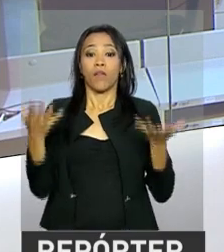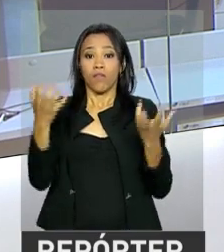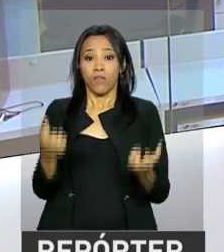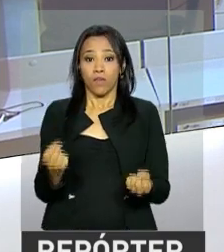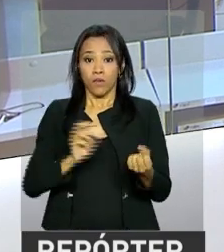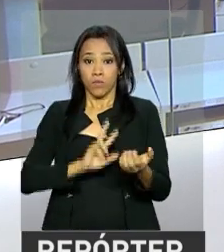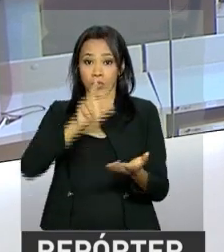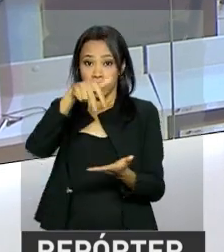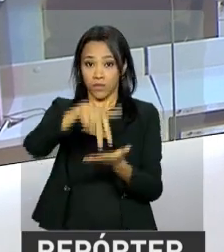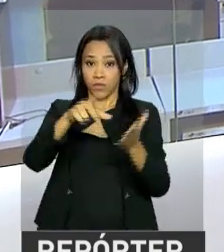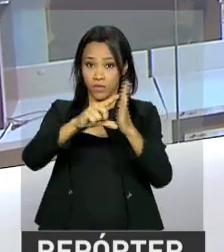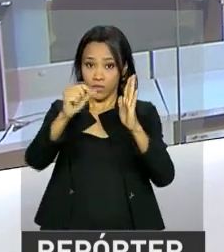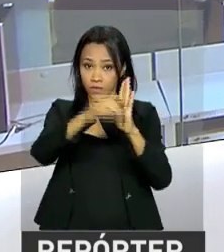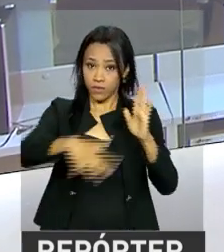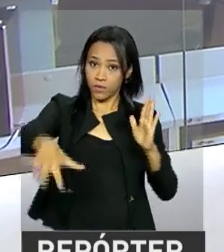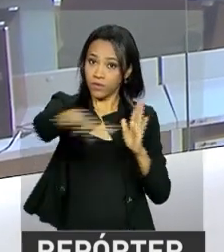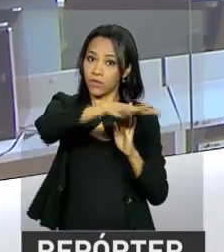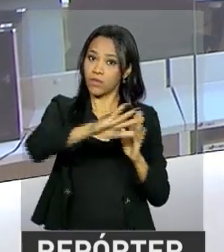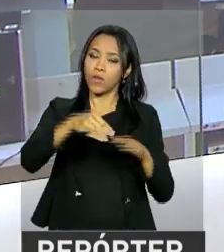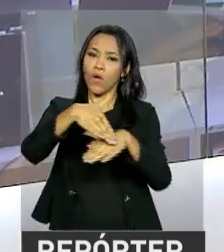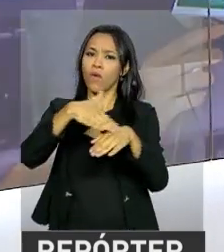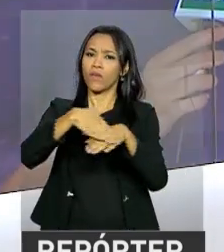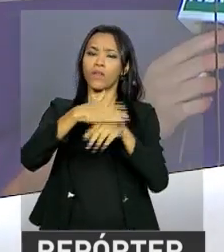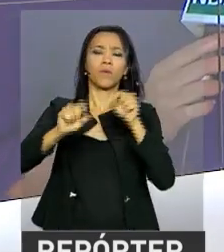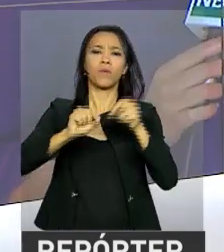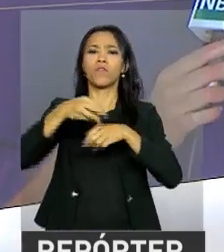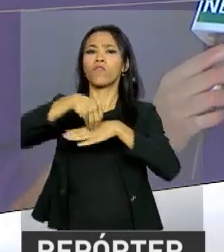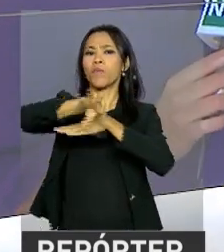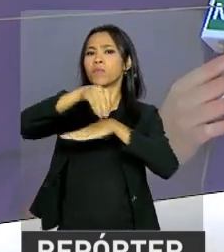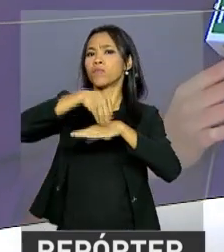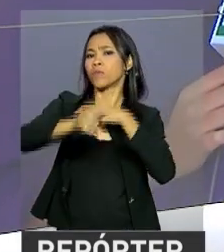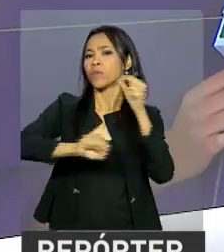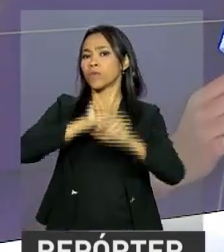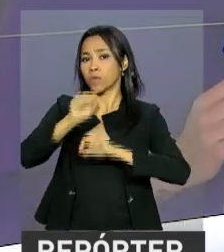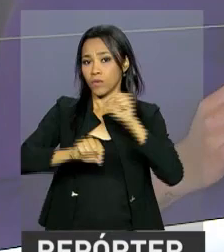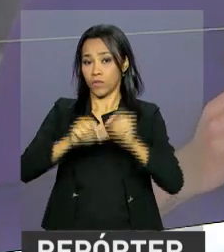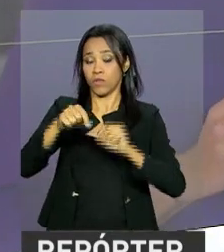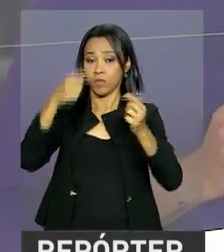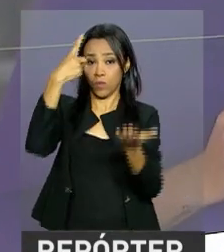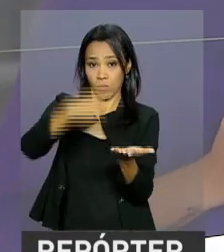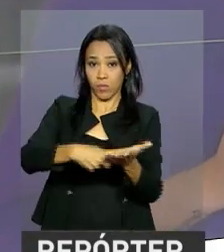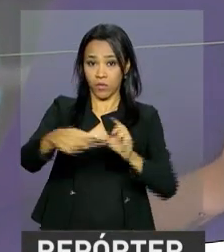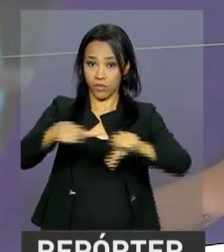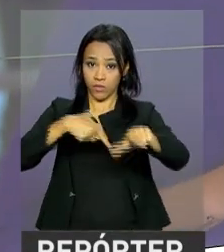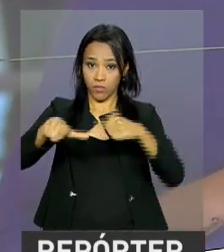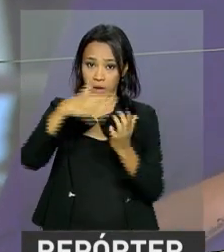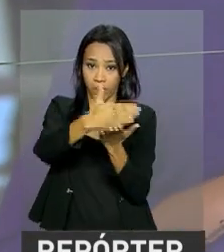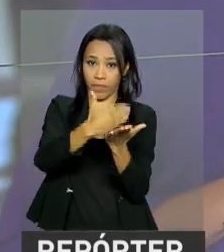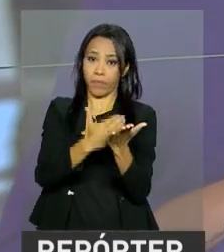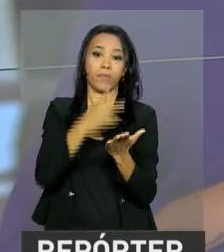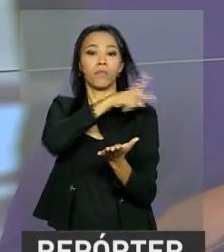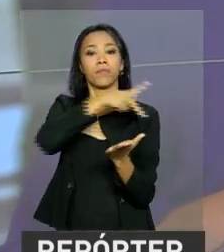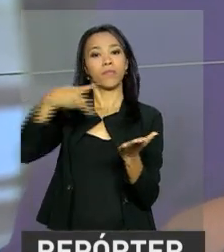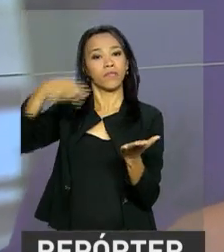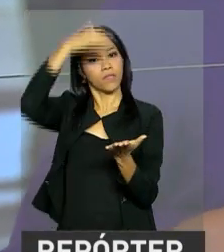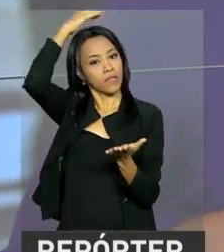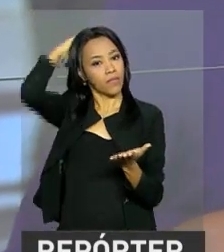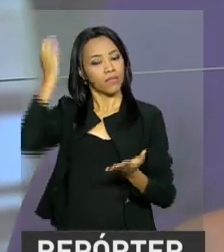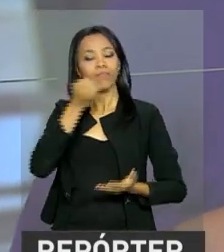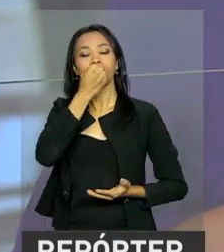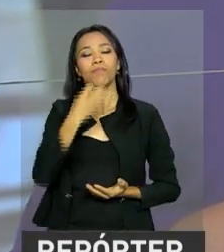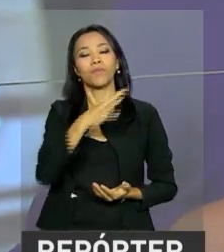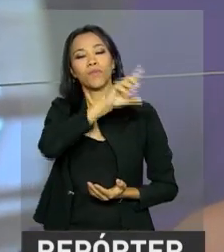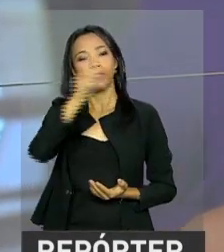que está no palácio flan alto e tem as informações sobre a agenda do presidente Michel Temer Oi Taíssa bom dia bom dia